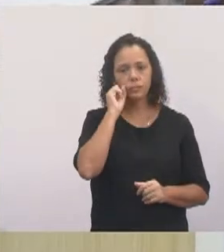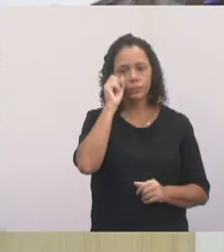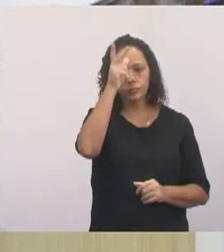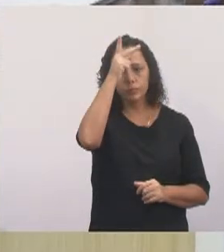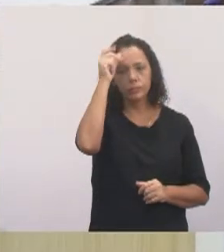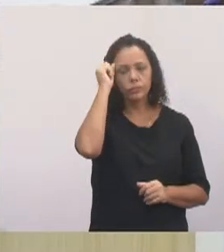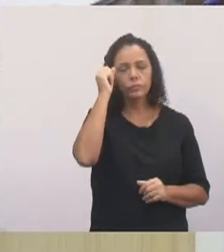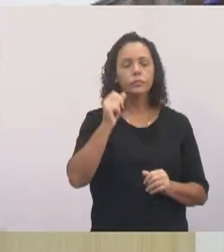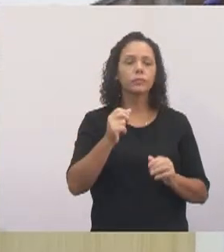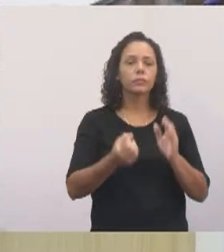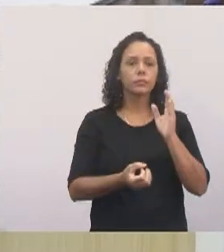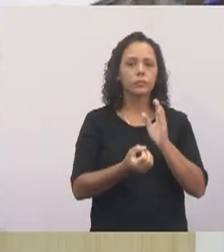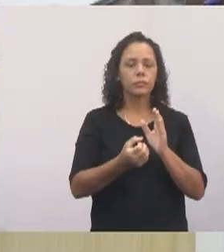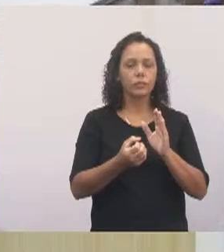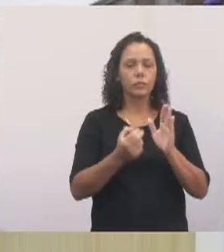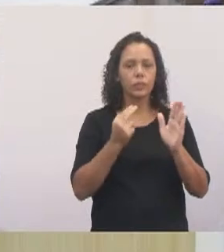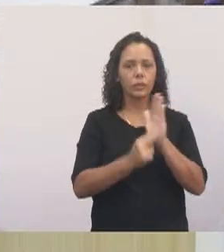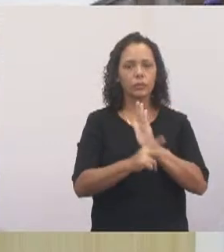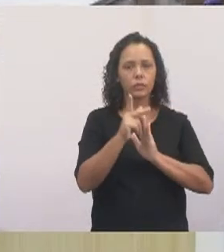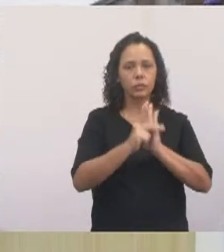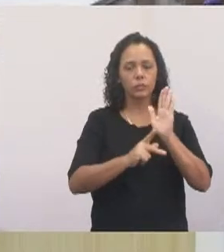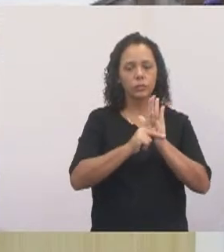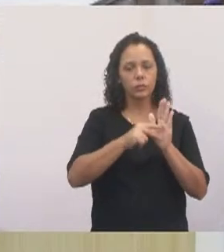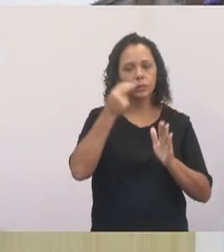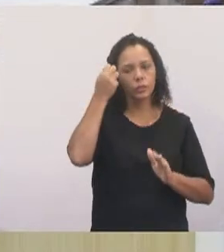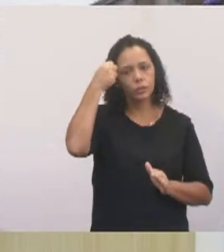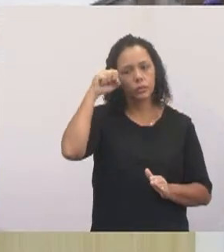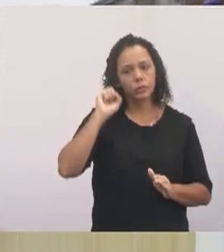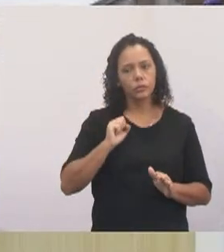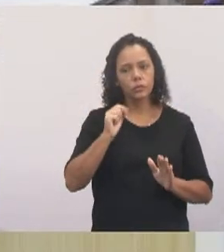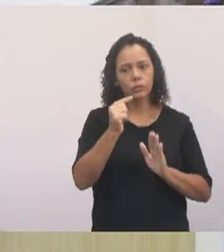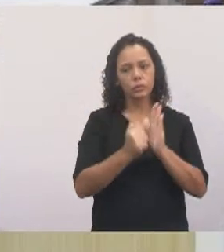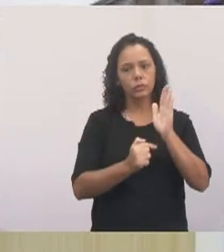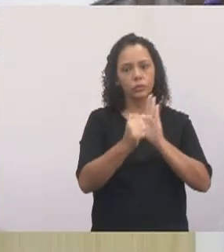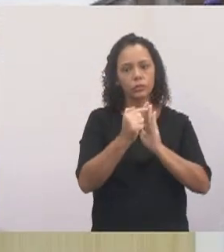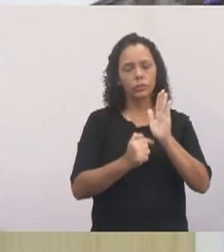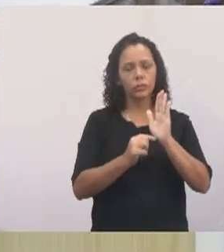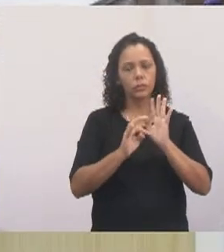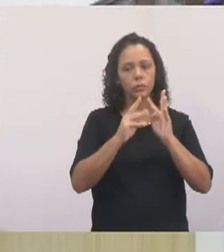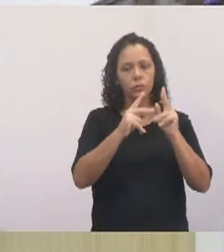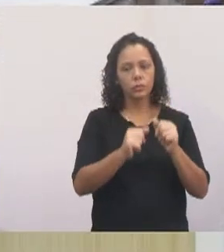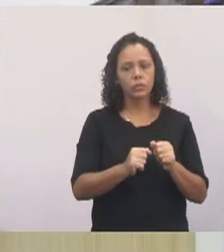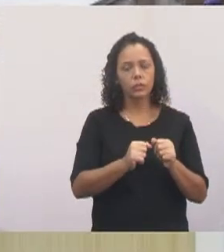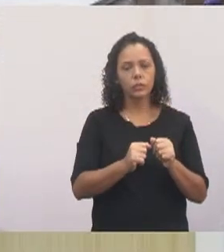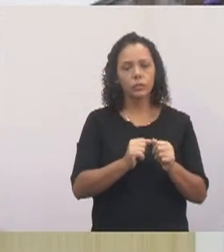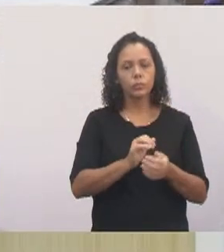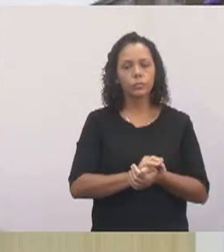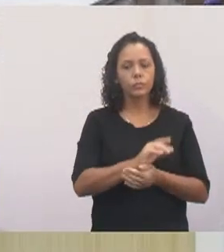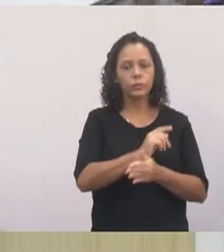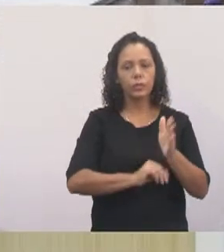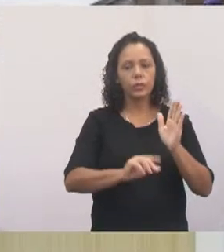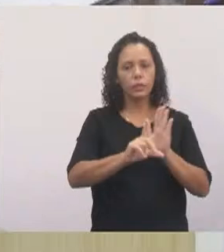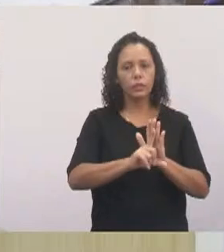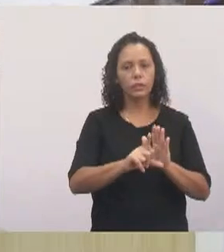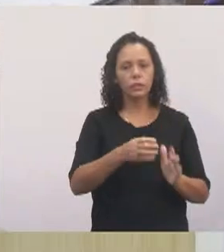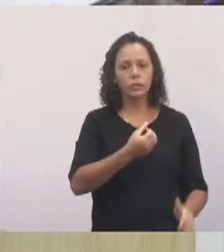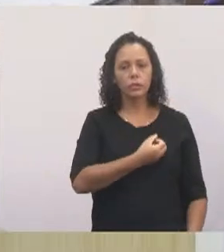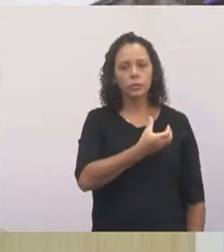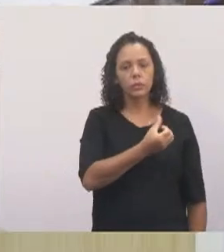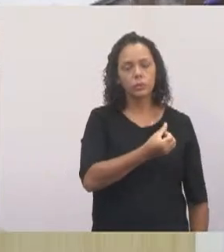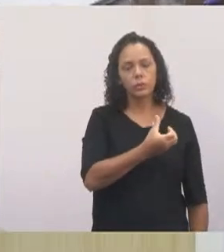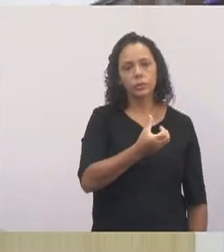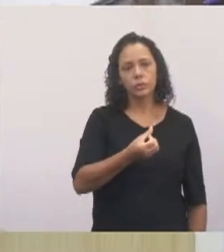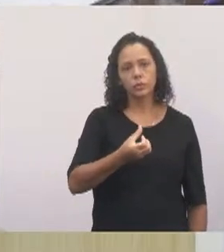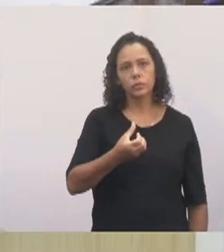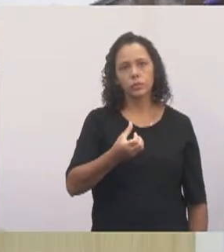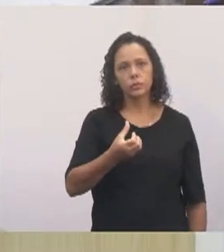Autoria do projeto, vereadora Sônia Patas da Amizade. Veto total ao autógrafo da lei número 6.606